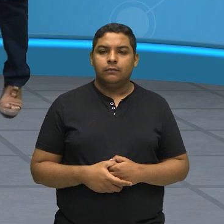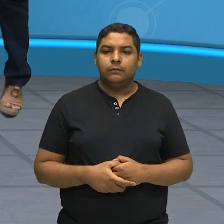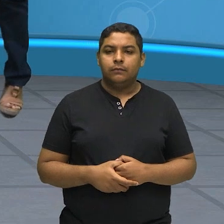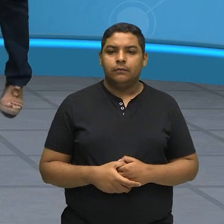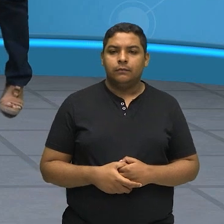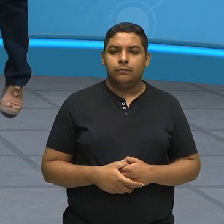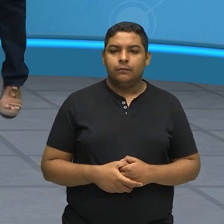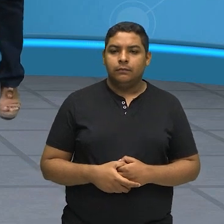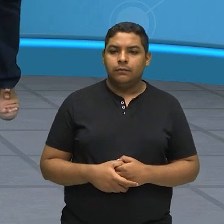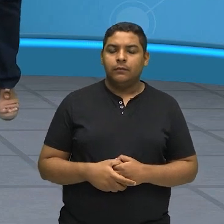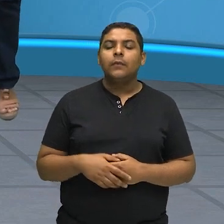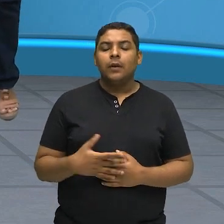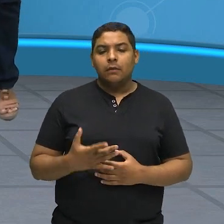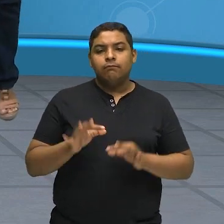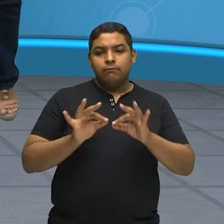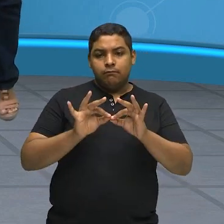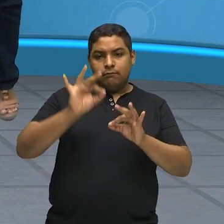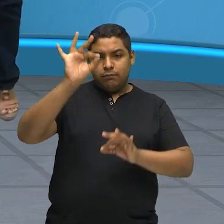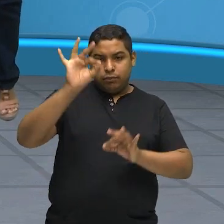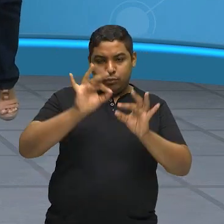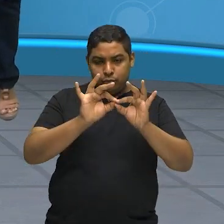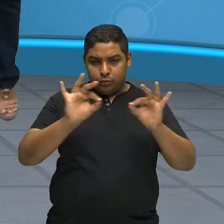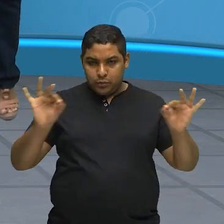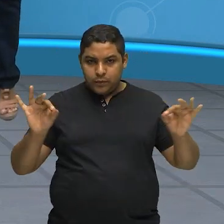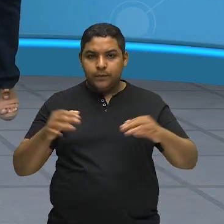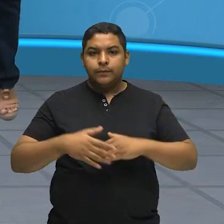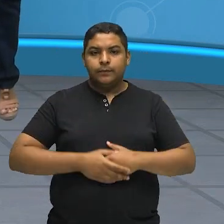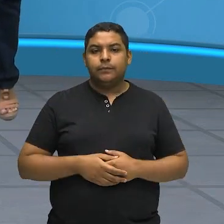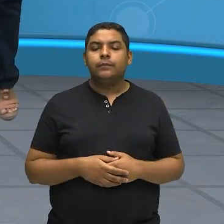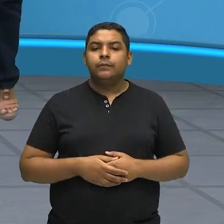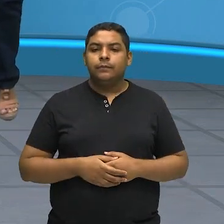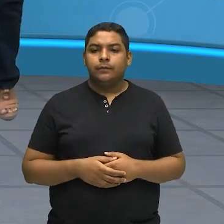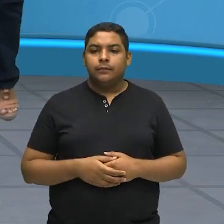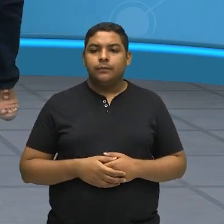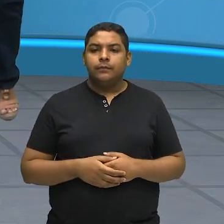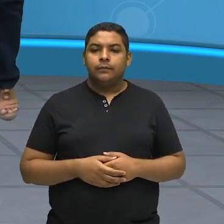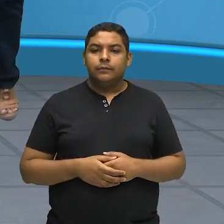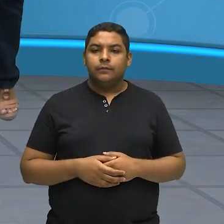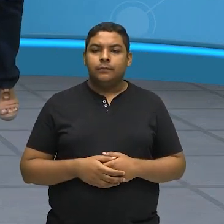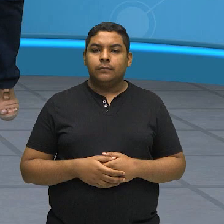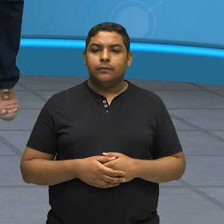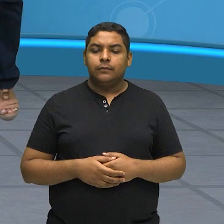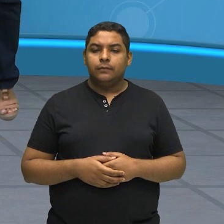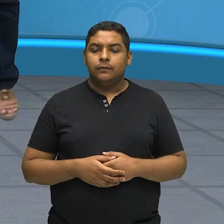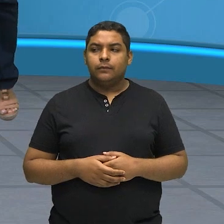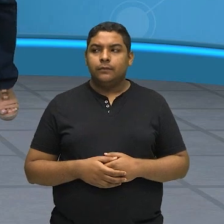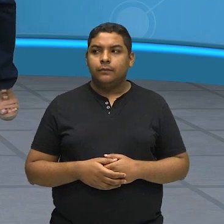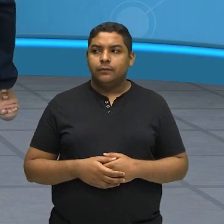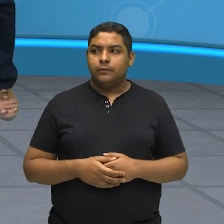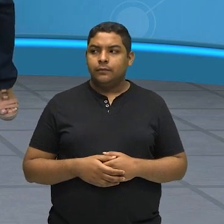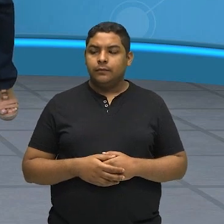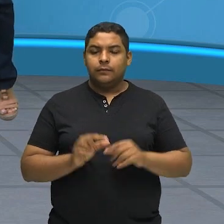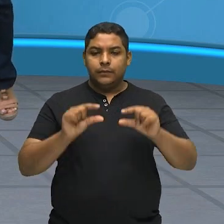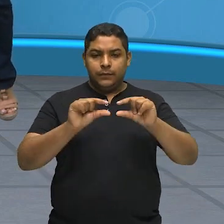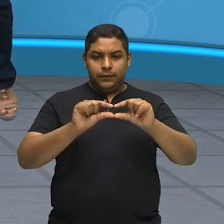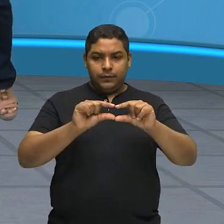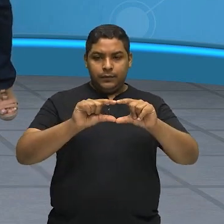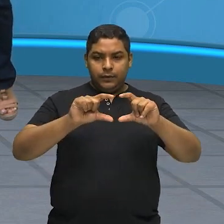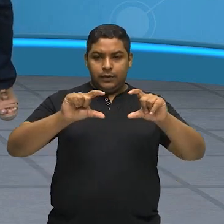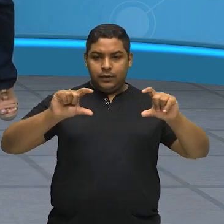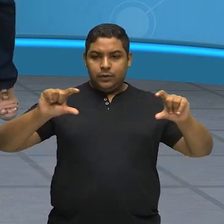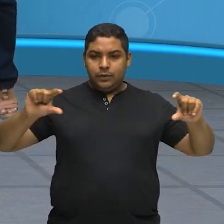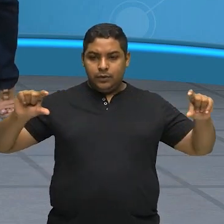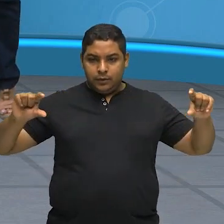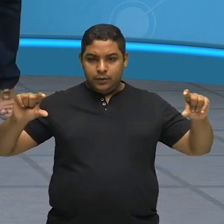à posição dela. E a gente vai ver uma outra classificação da linha. Aqui nós temos a linha